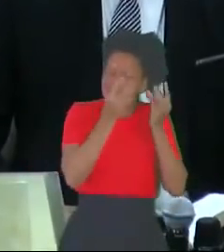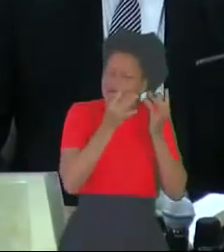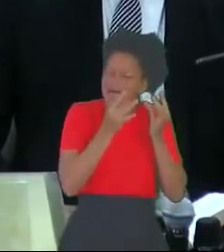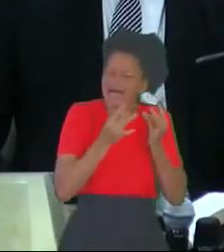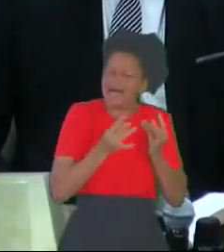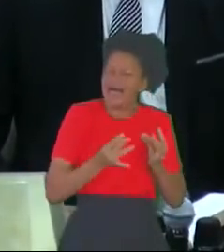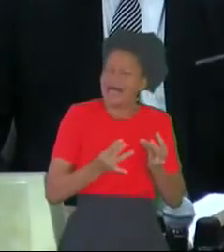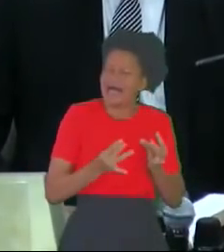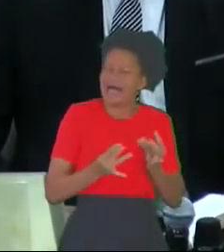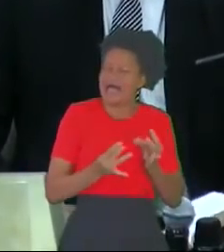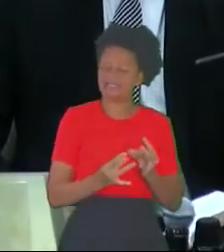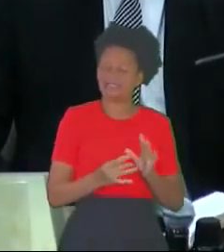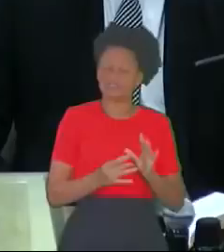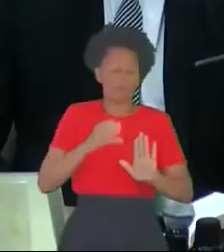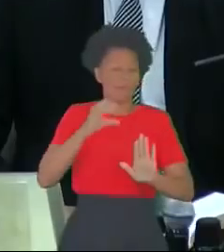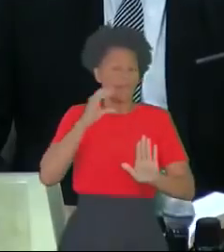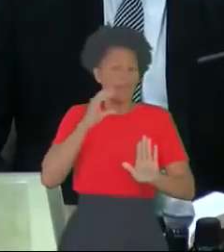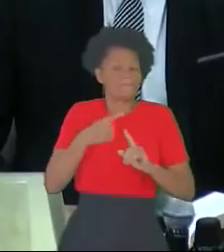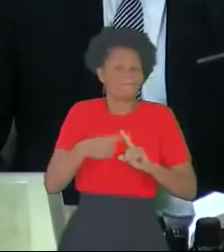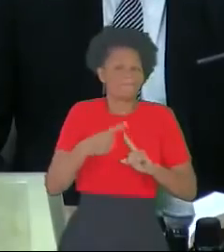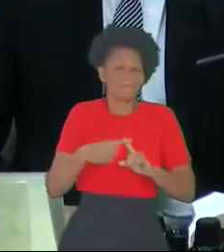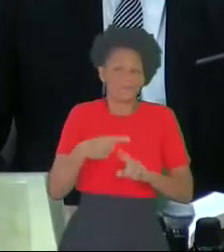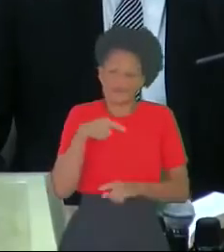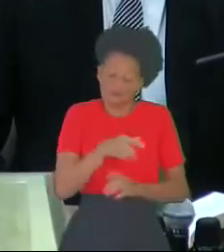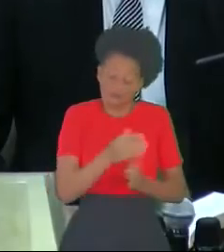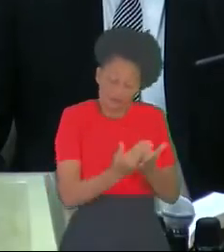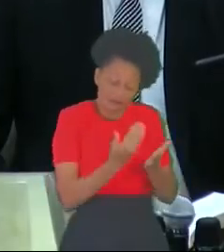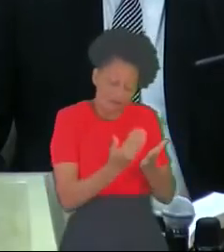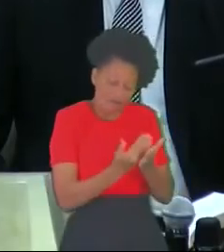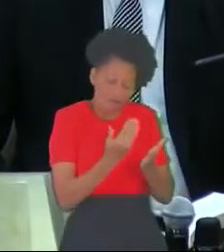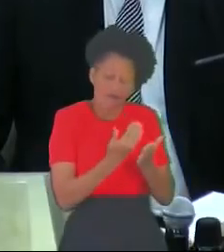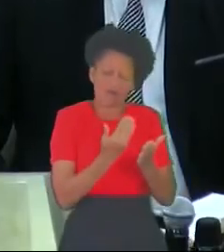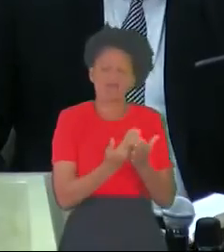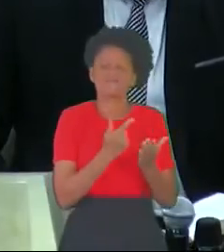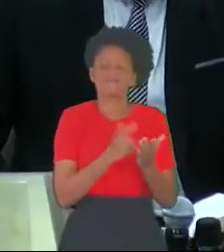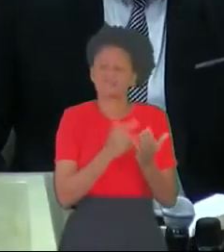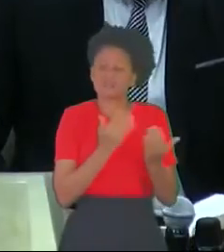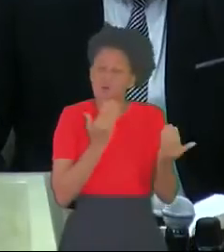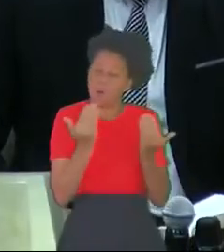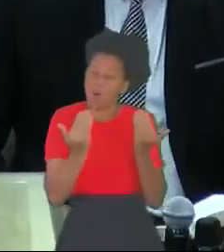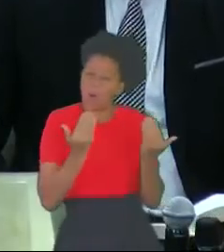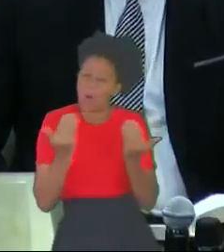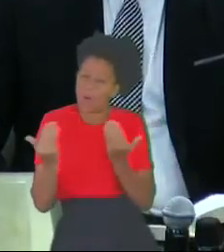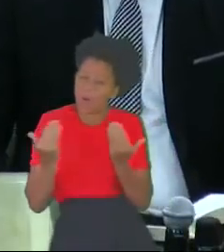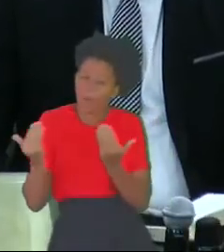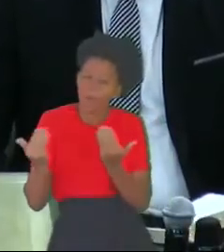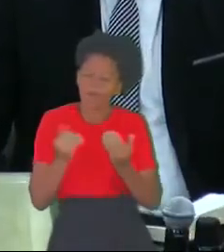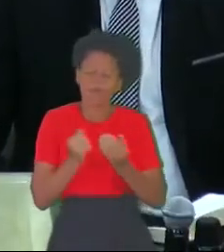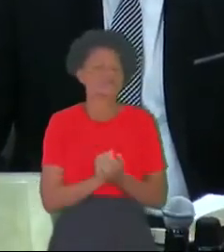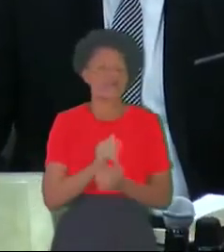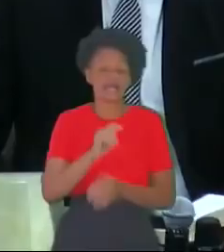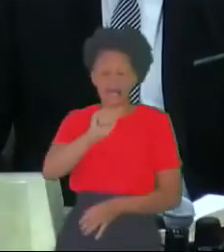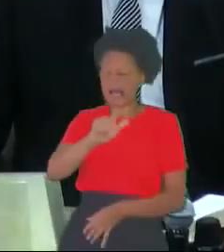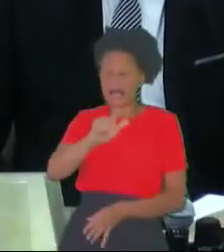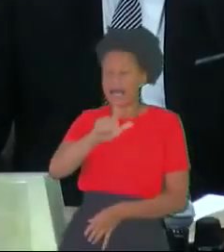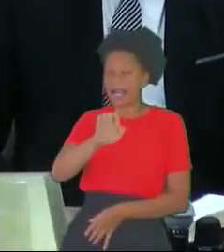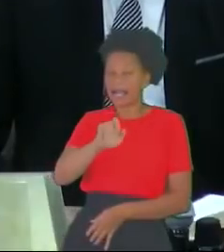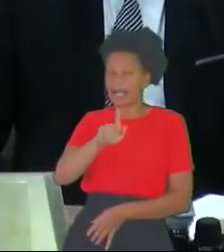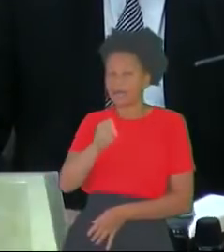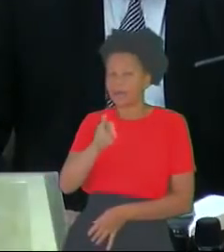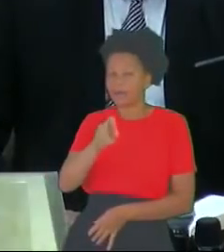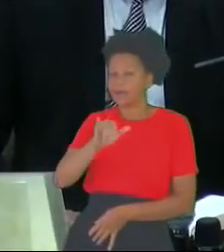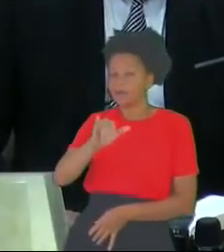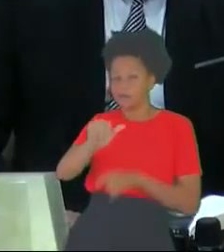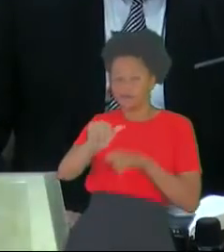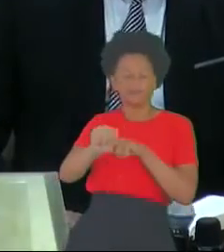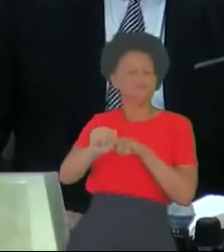porque ele é um livro alegórico. Ele tem muita doutrina em forma de alegoria, em forma